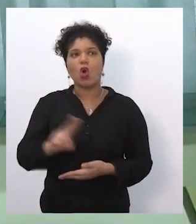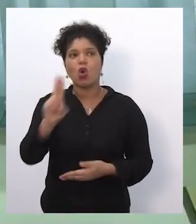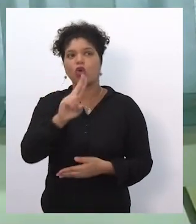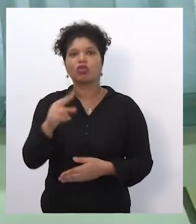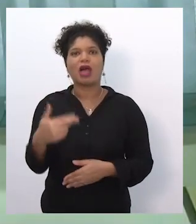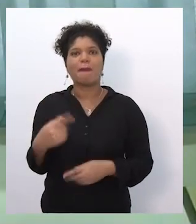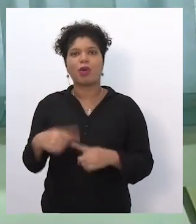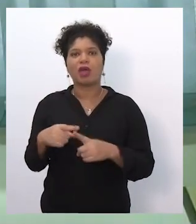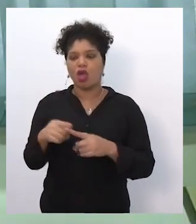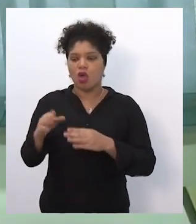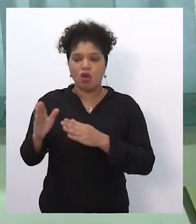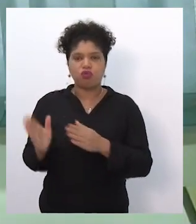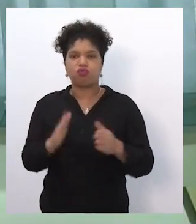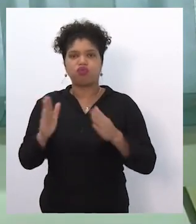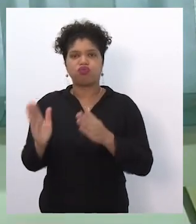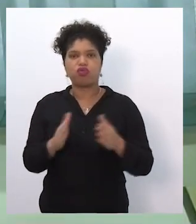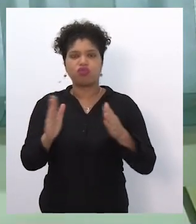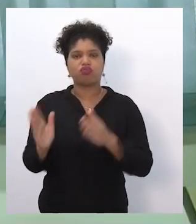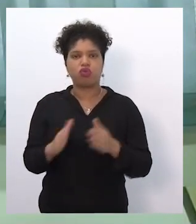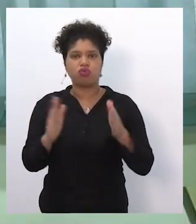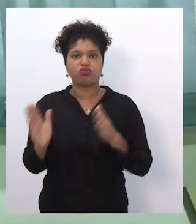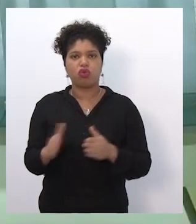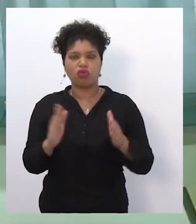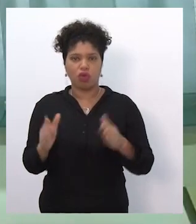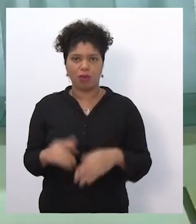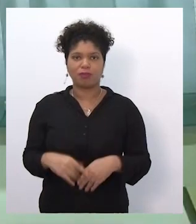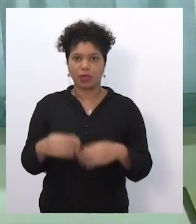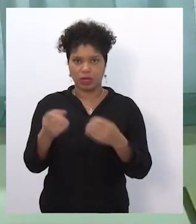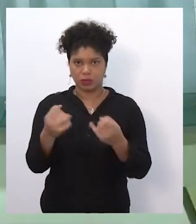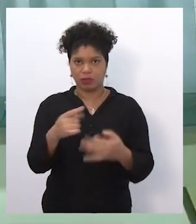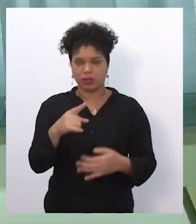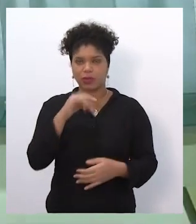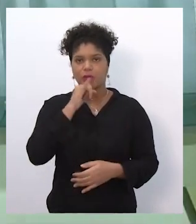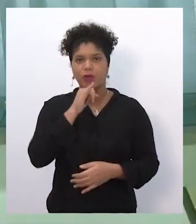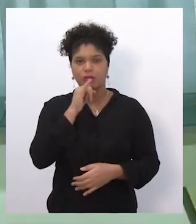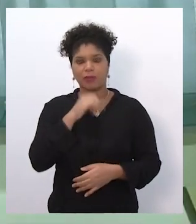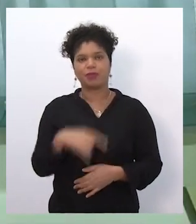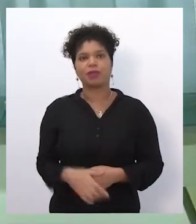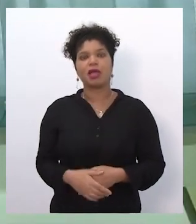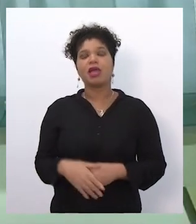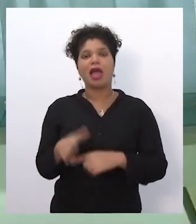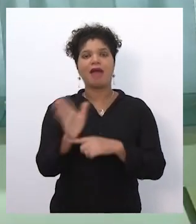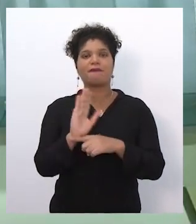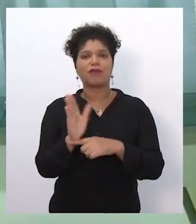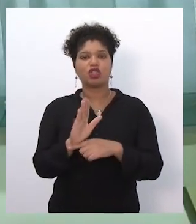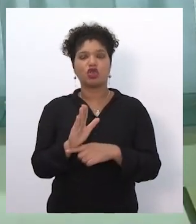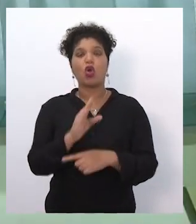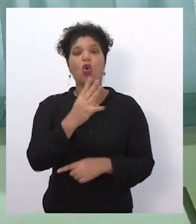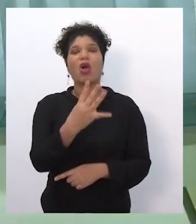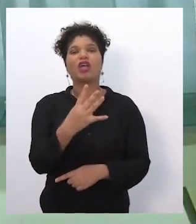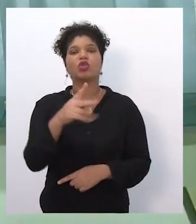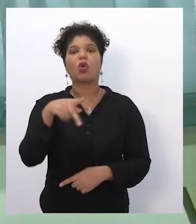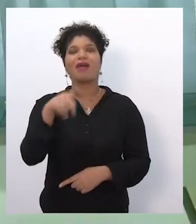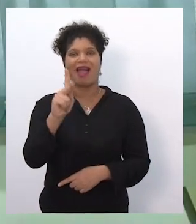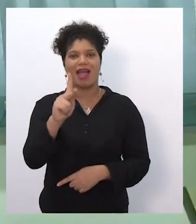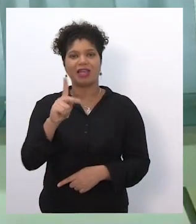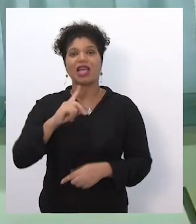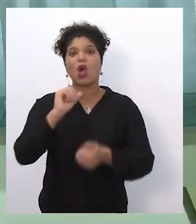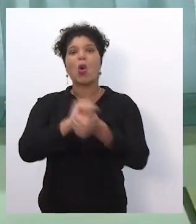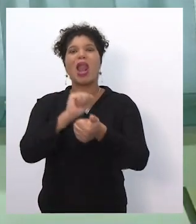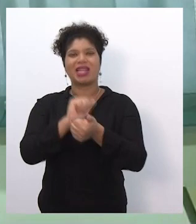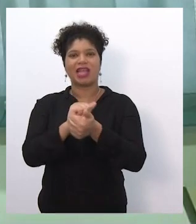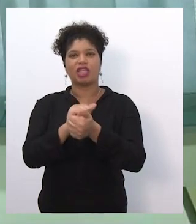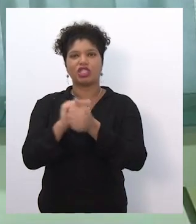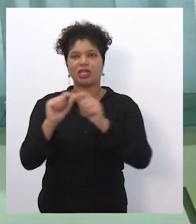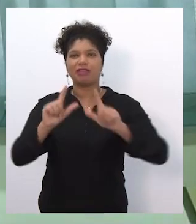alta produção de conteúdo. Um exemplo, onde eu quero chegar, um exemplo. Vídeos na qualidade 4K. Ou seja,